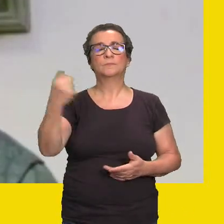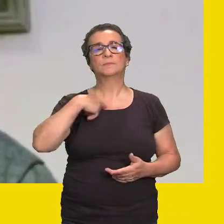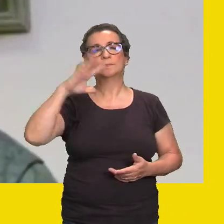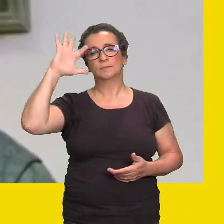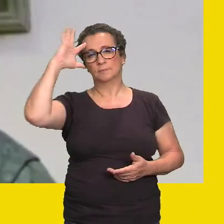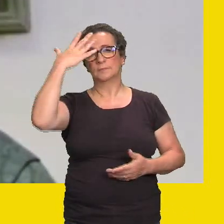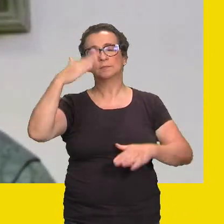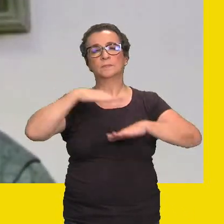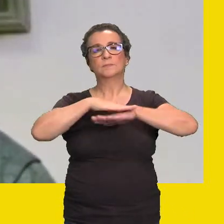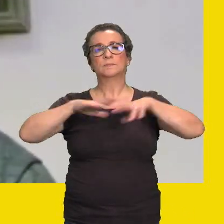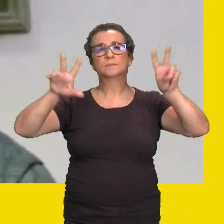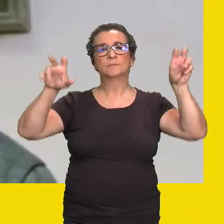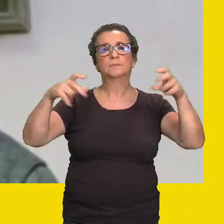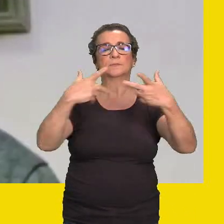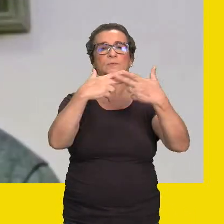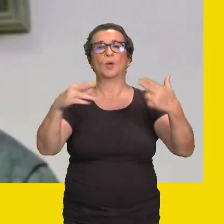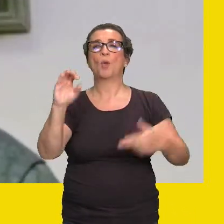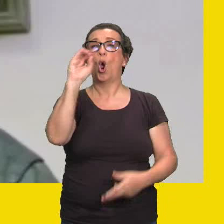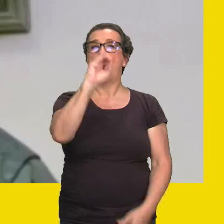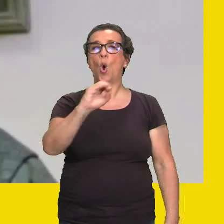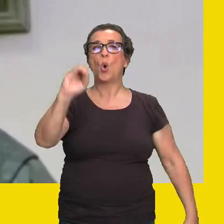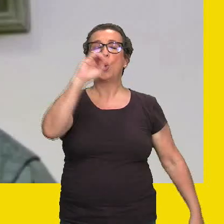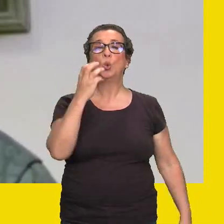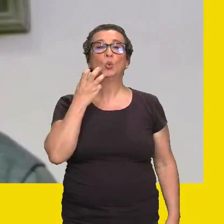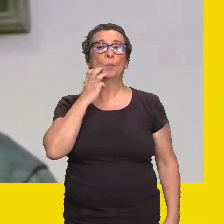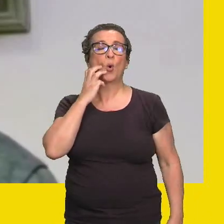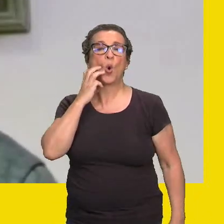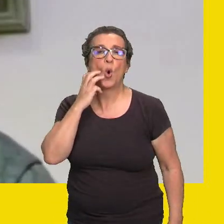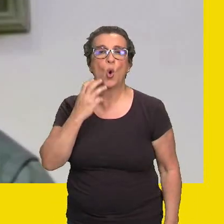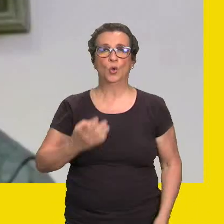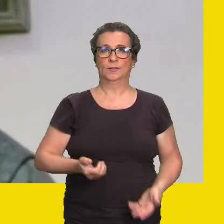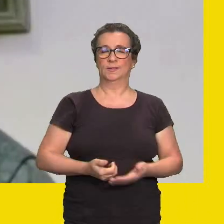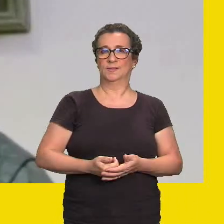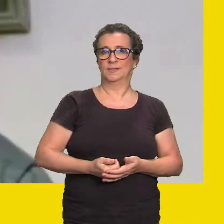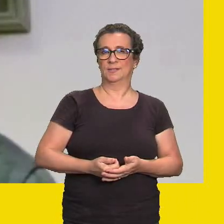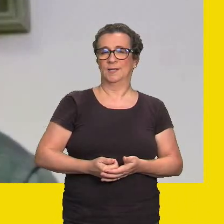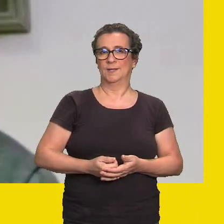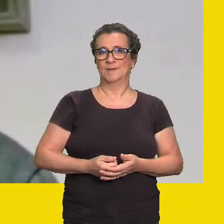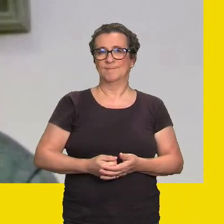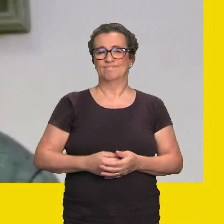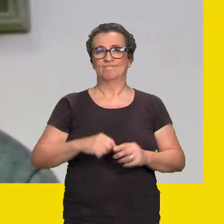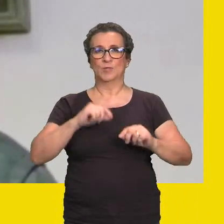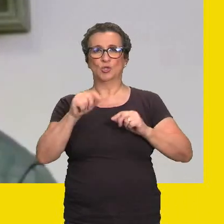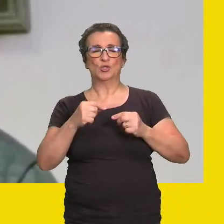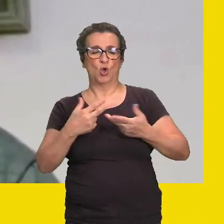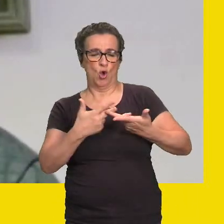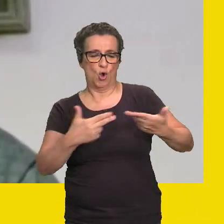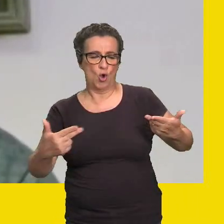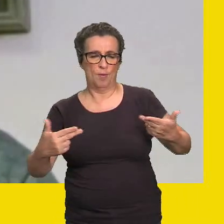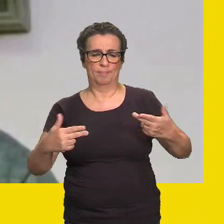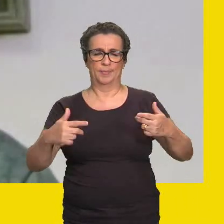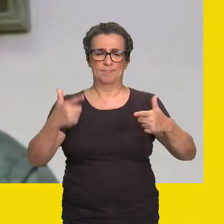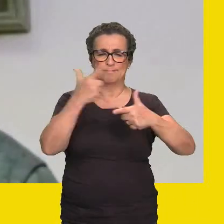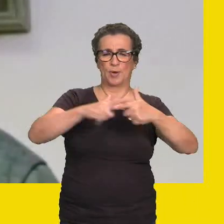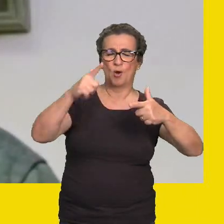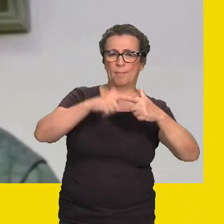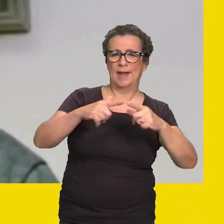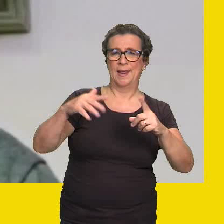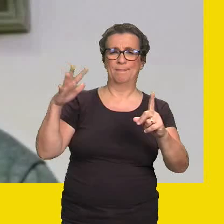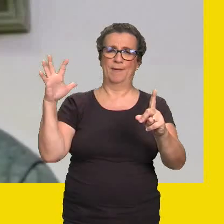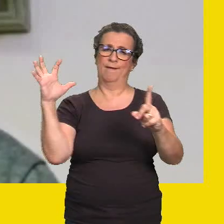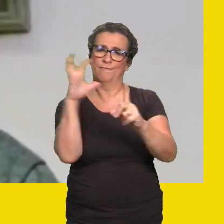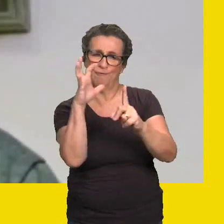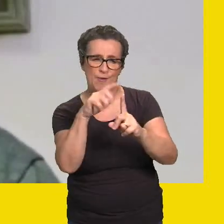conversar sobre o Outubro Rosa, né? E falar sobre as questões que permeiam isso e tudo mais.